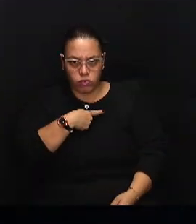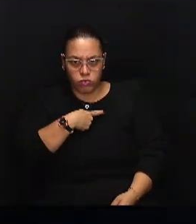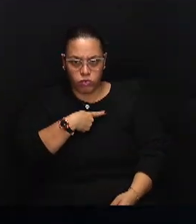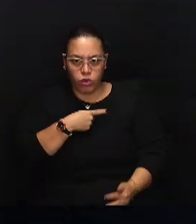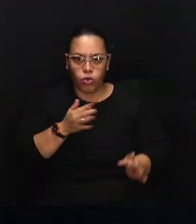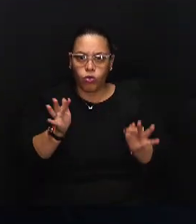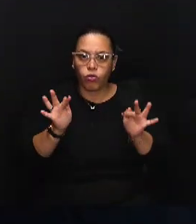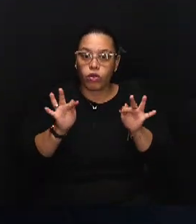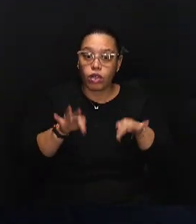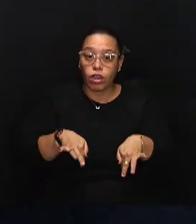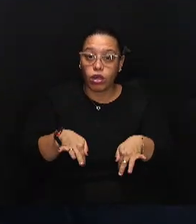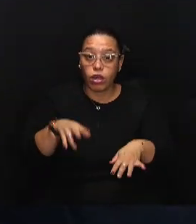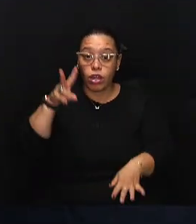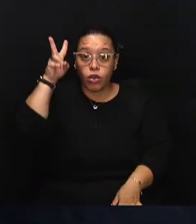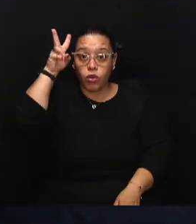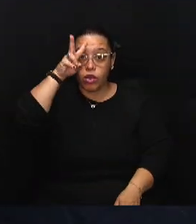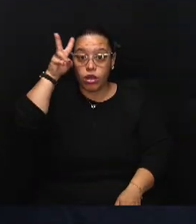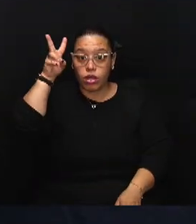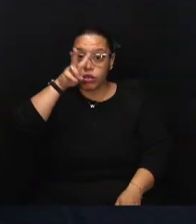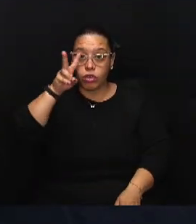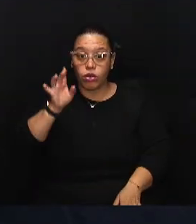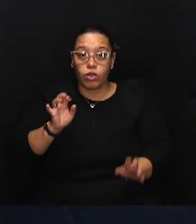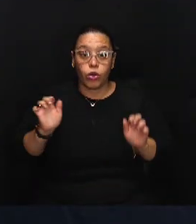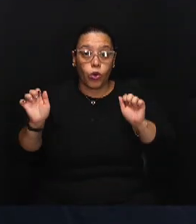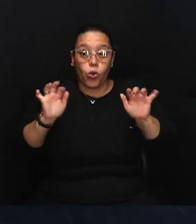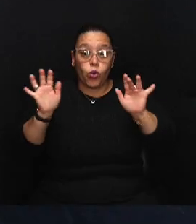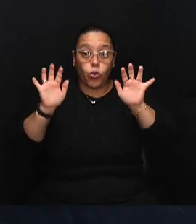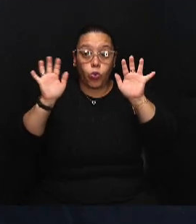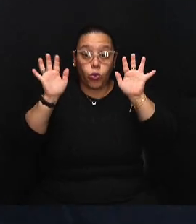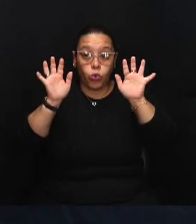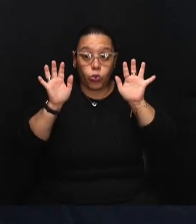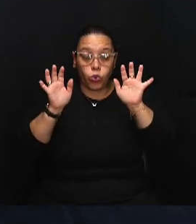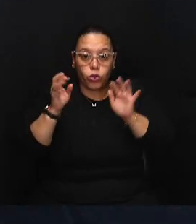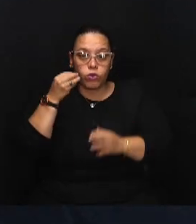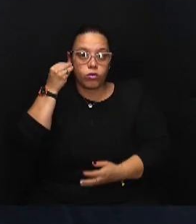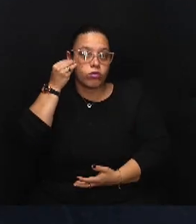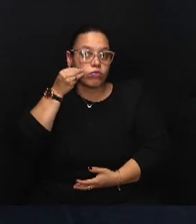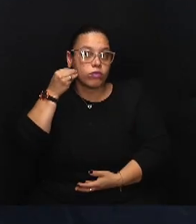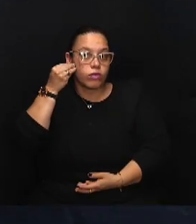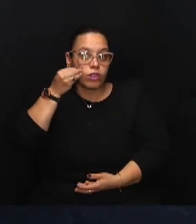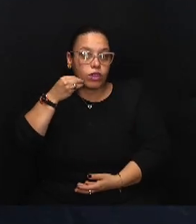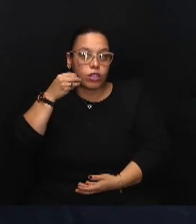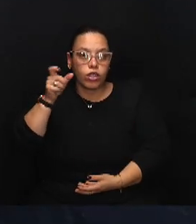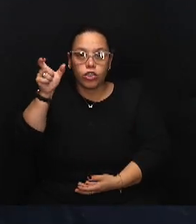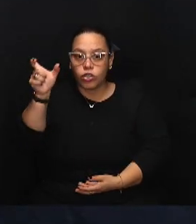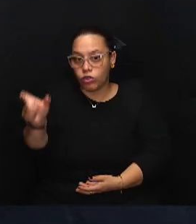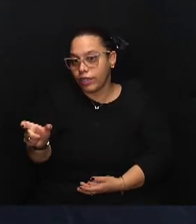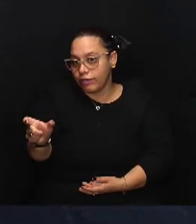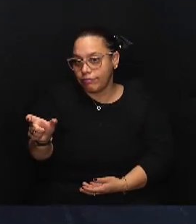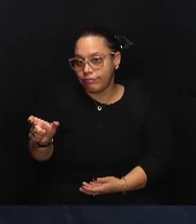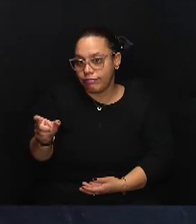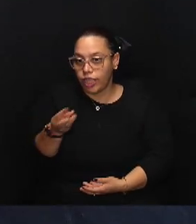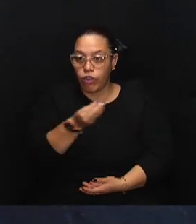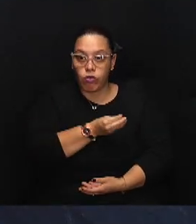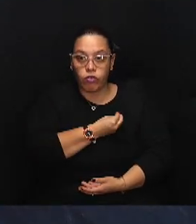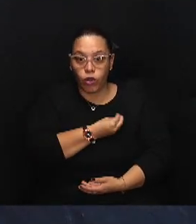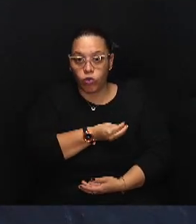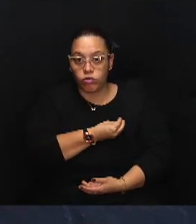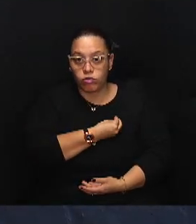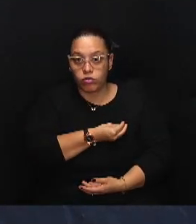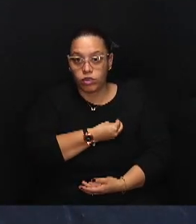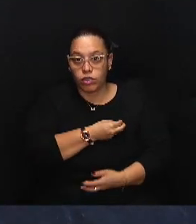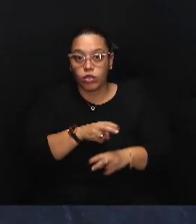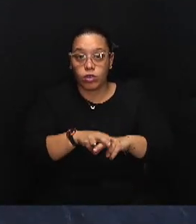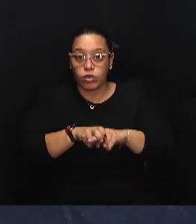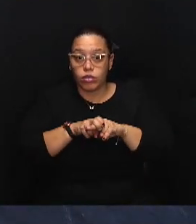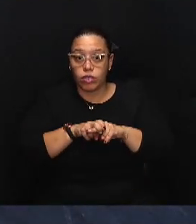que história de assombração, ela é uma experiência de alguém, e exatamente por